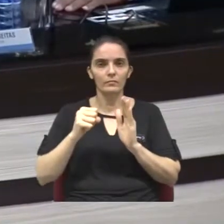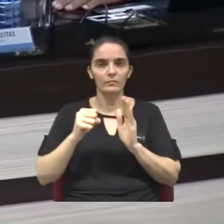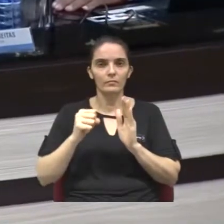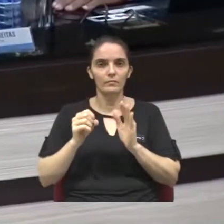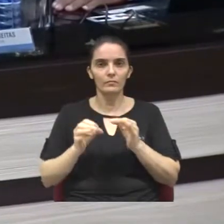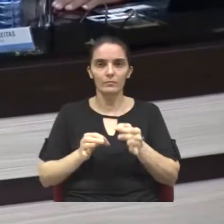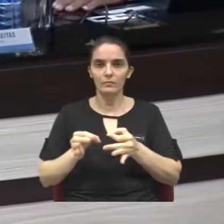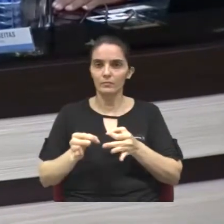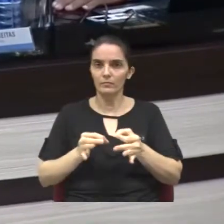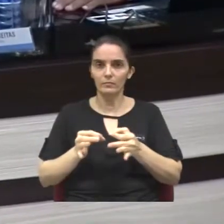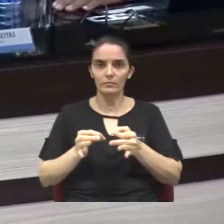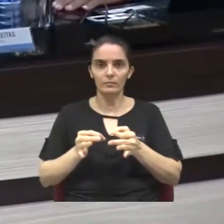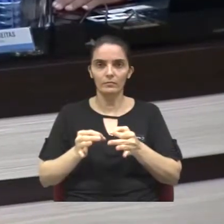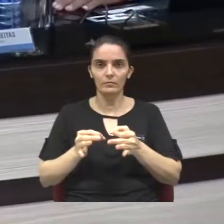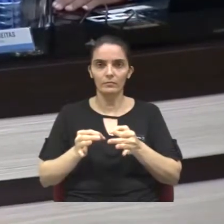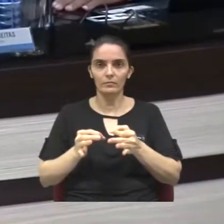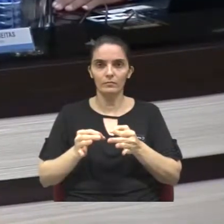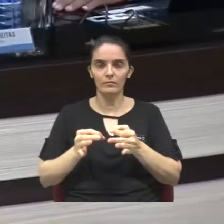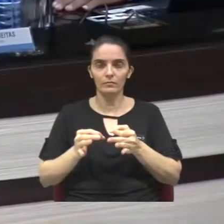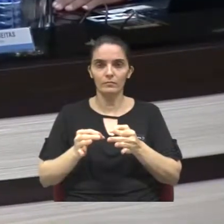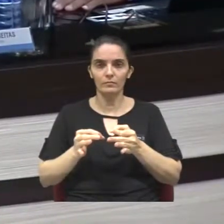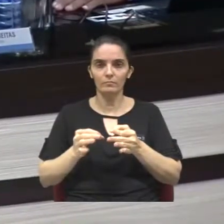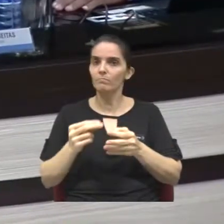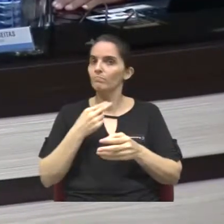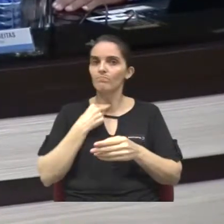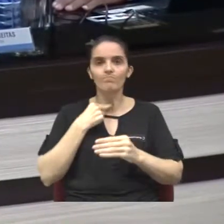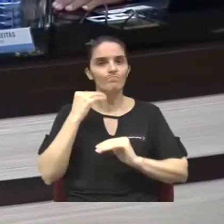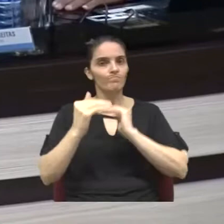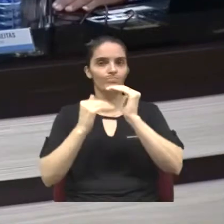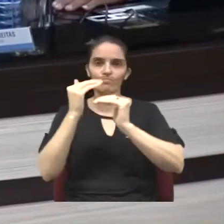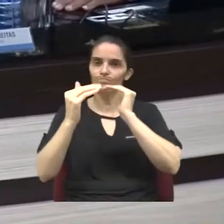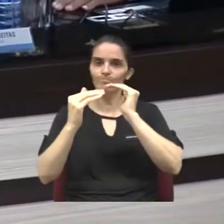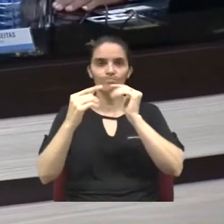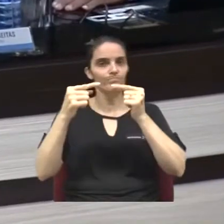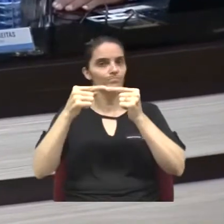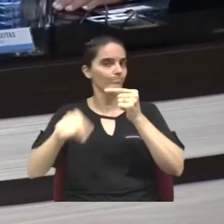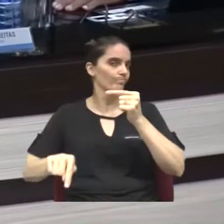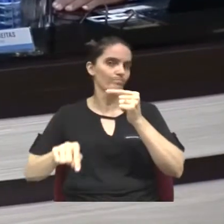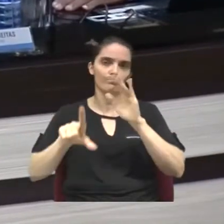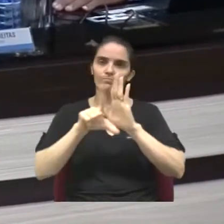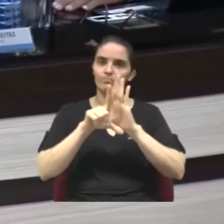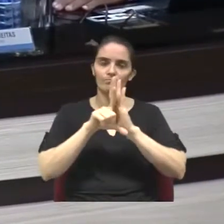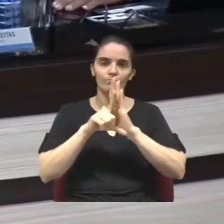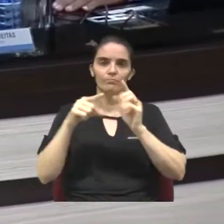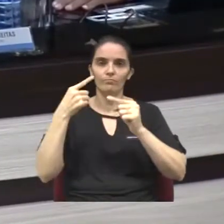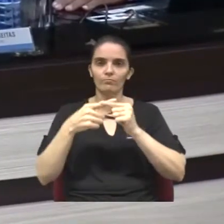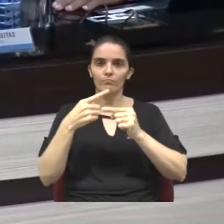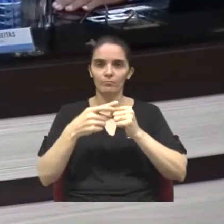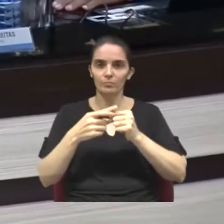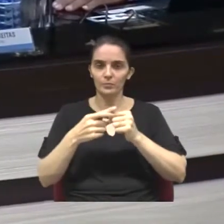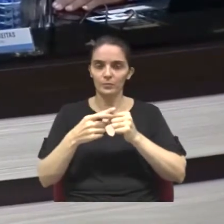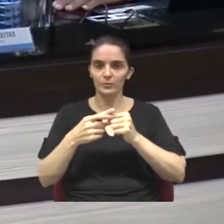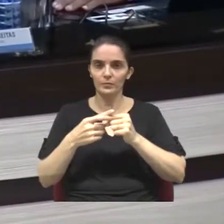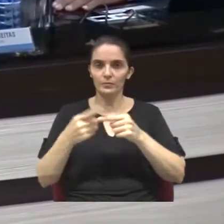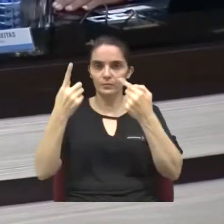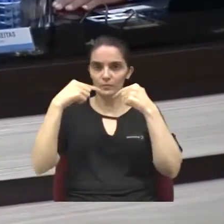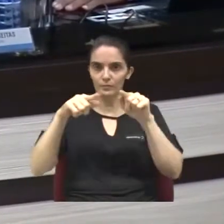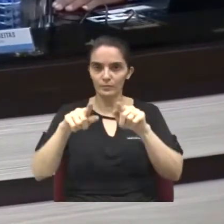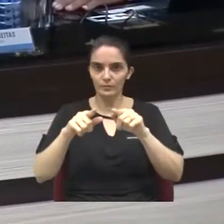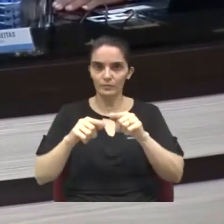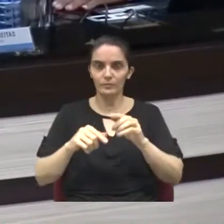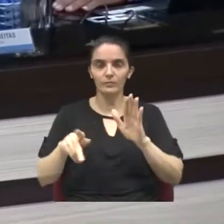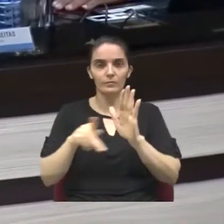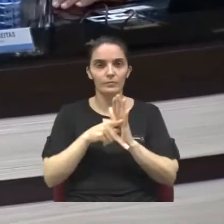pode prosperar, eis que é ilegal e inconstitucional, pois invade competência específica do